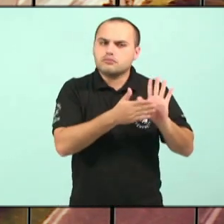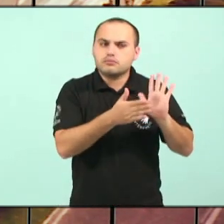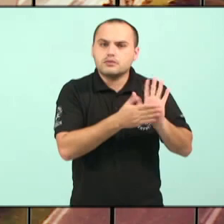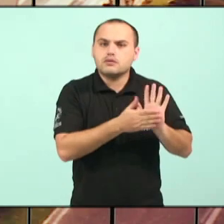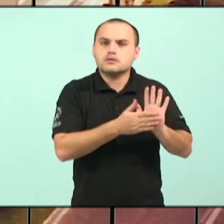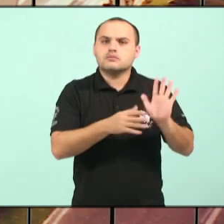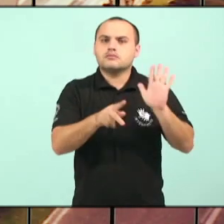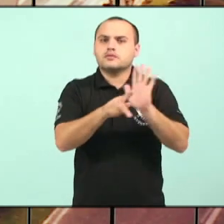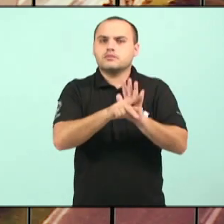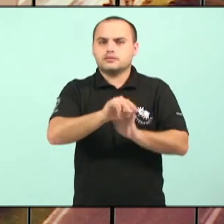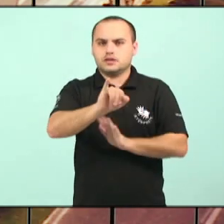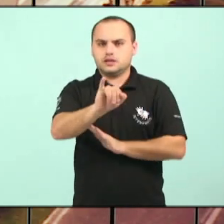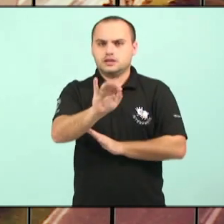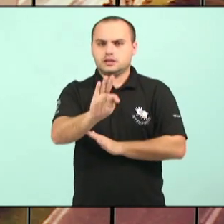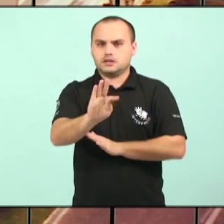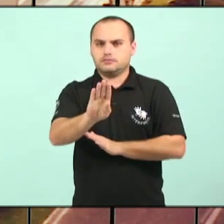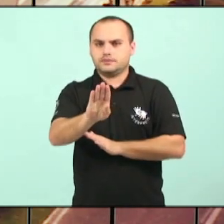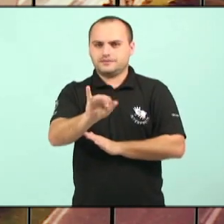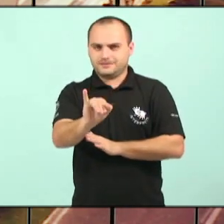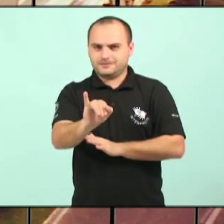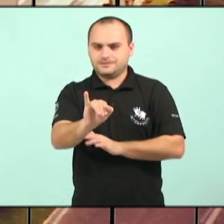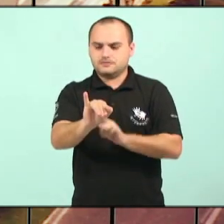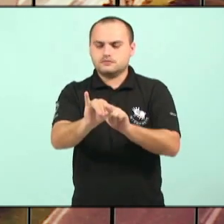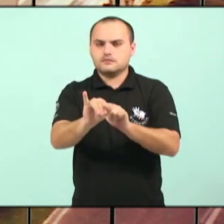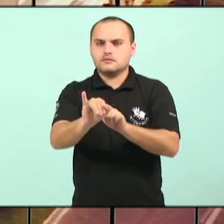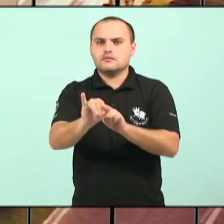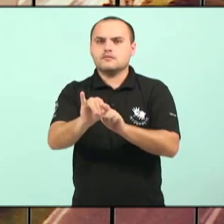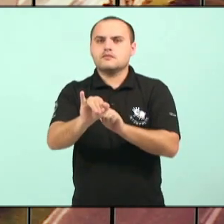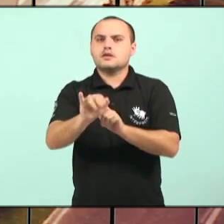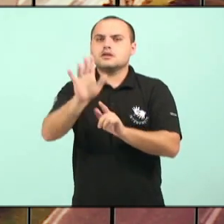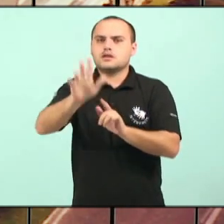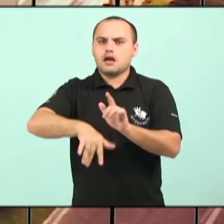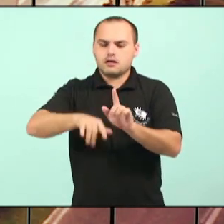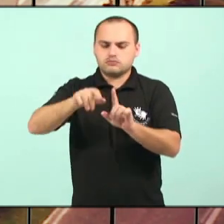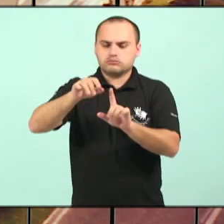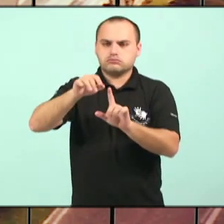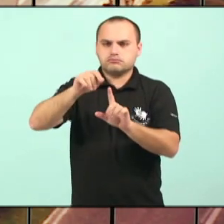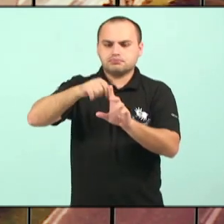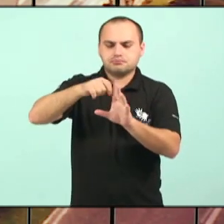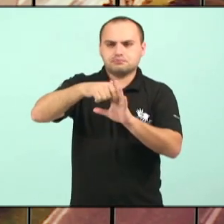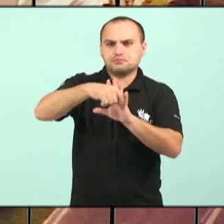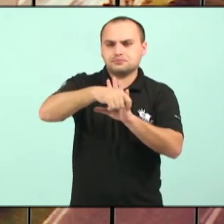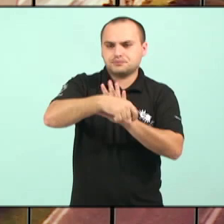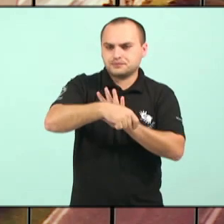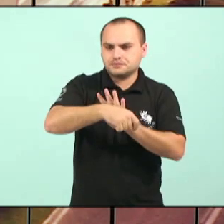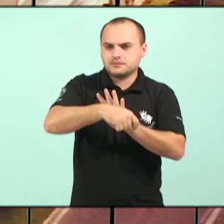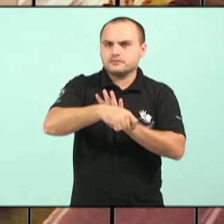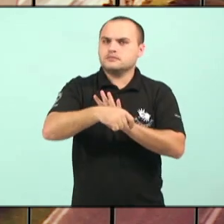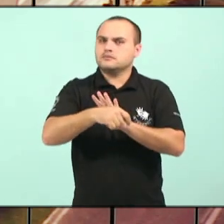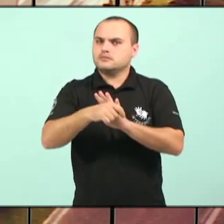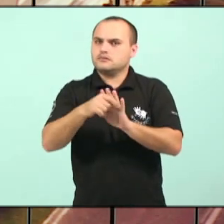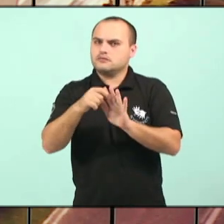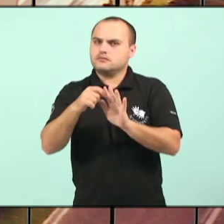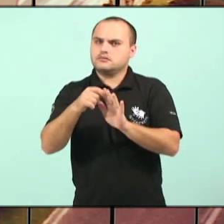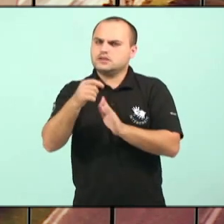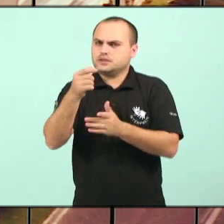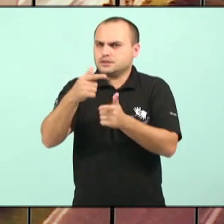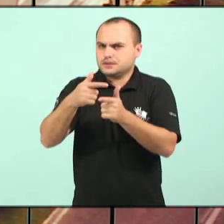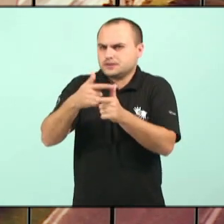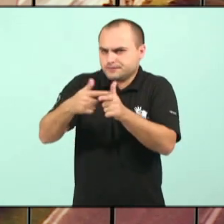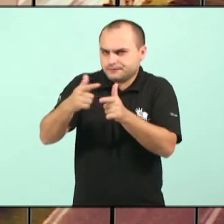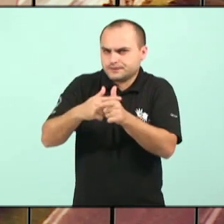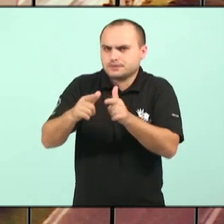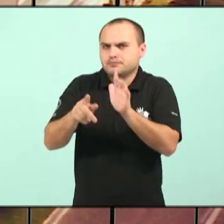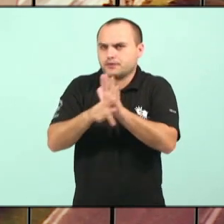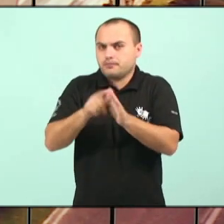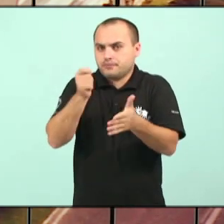sobre o ITBI, alcançando o parcelamento temporário. Agora, existe também uma outra proposta sua que tramita nesta